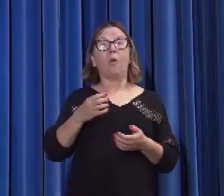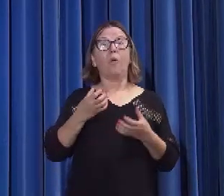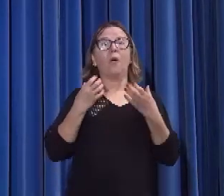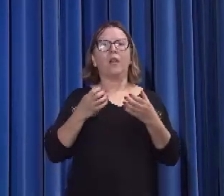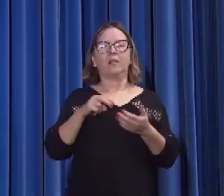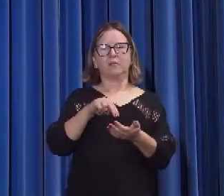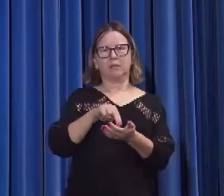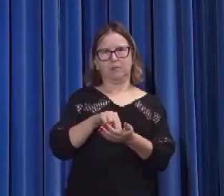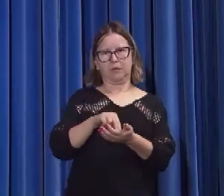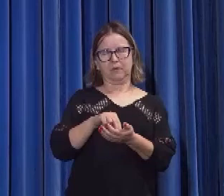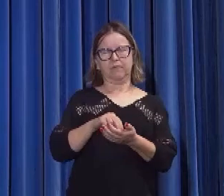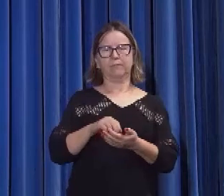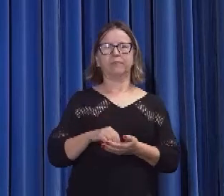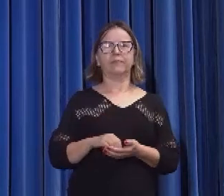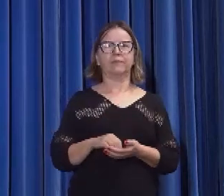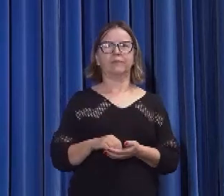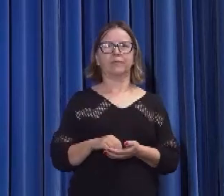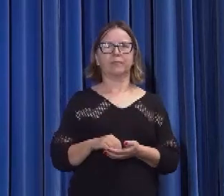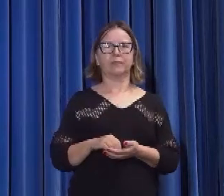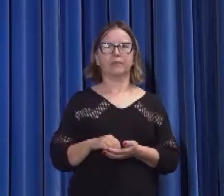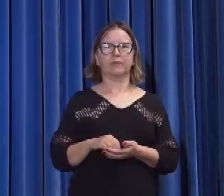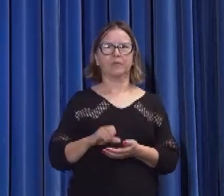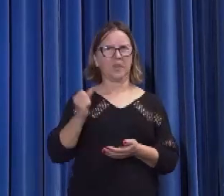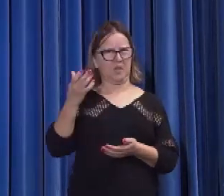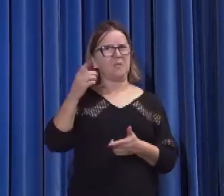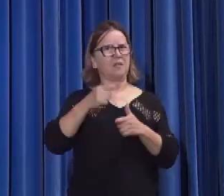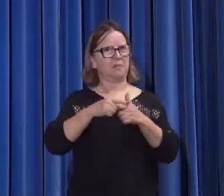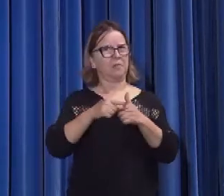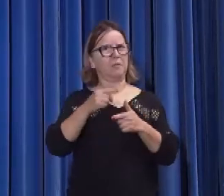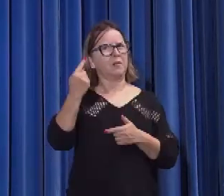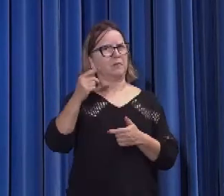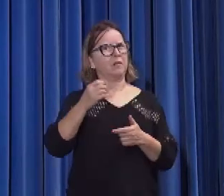Você tem passado por dificuldades?